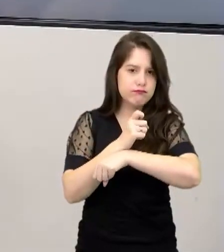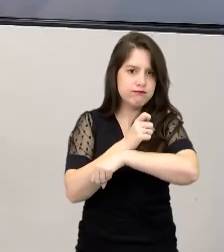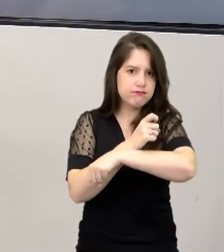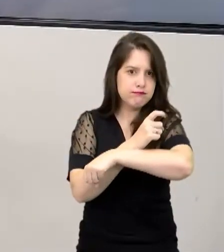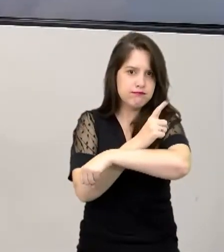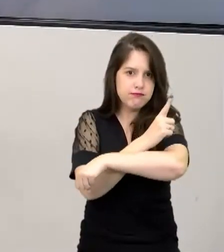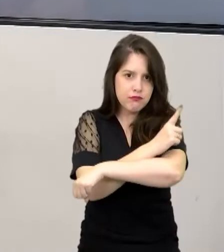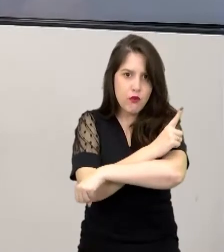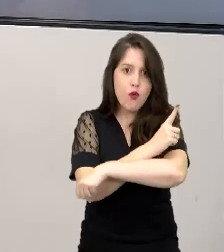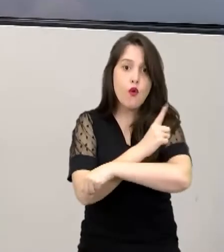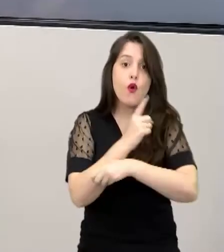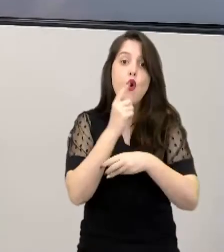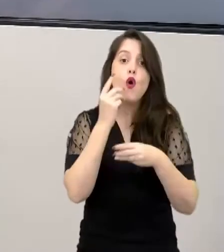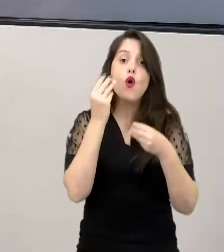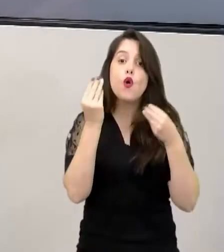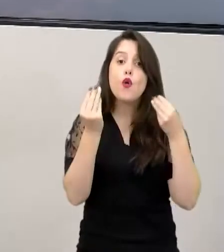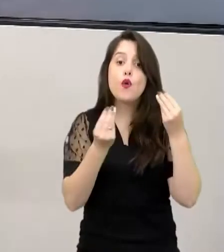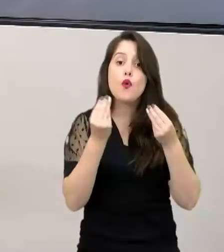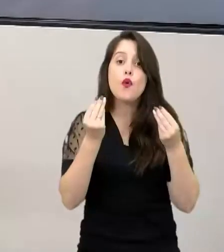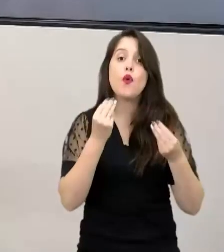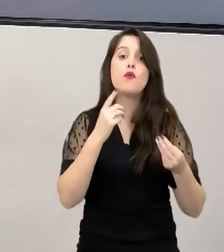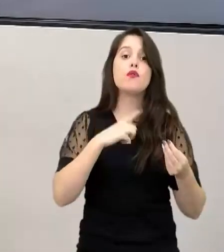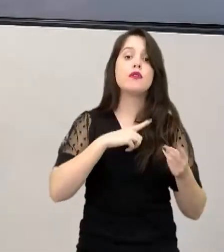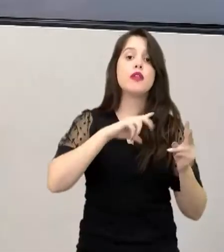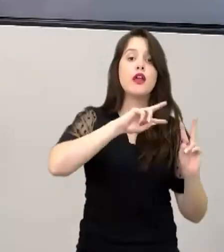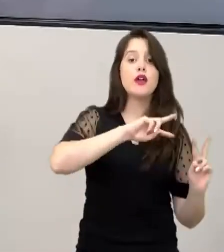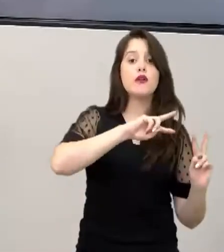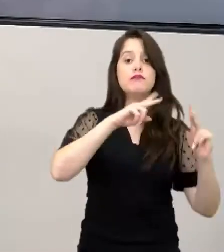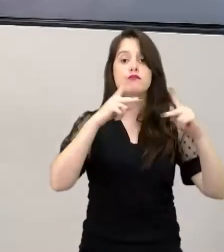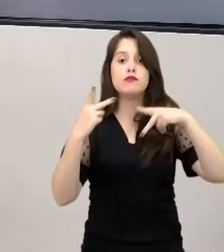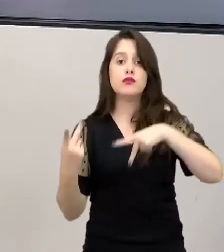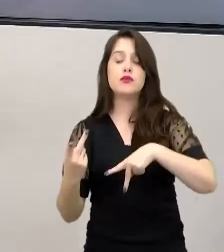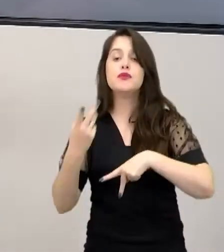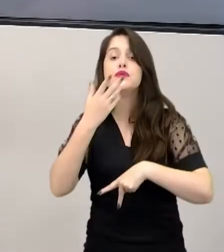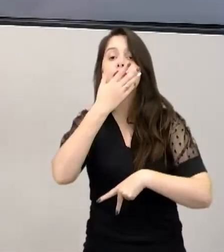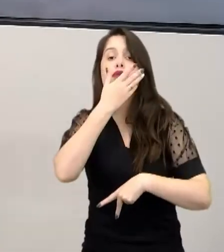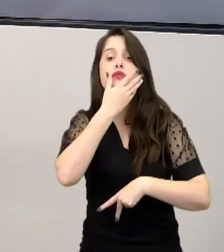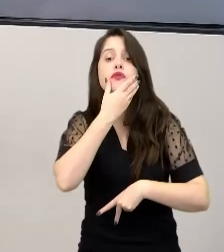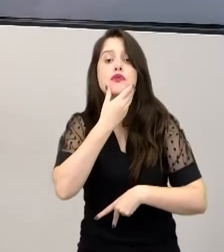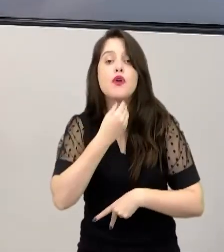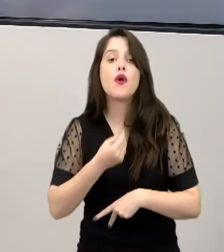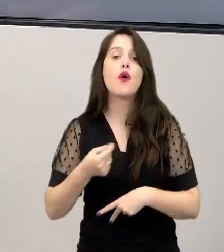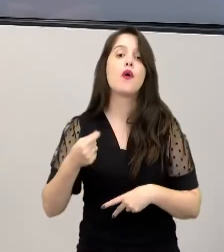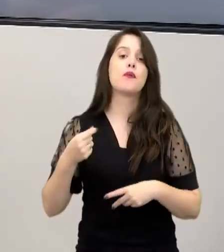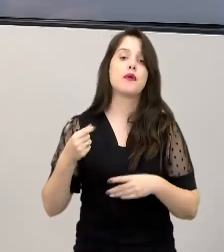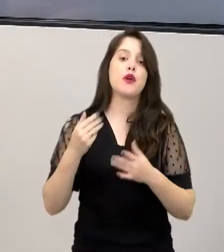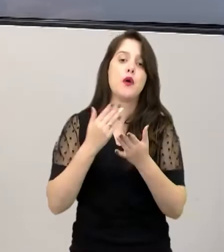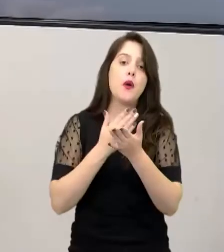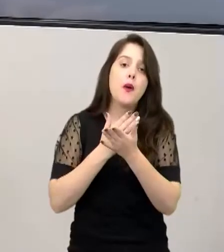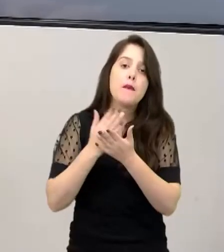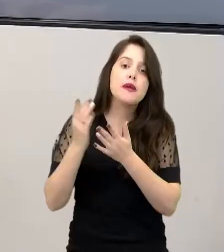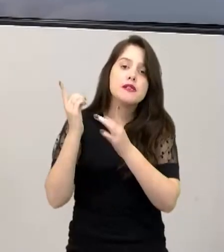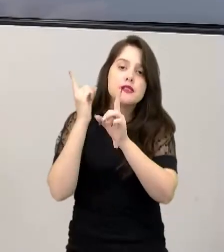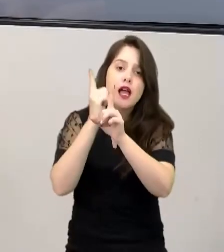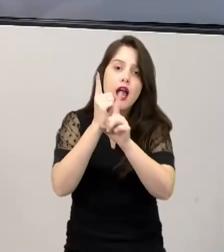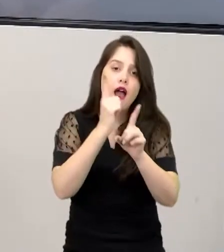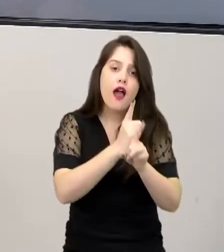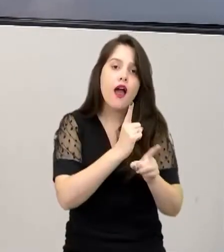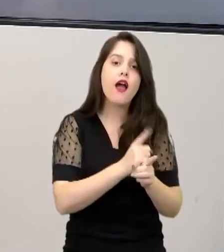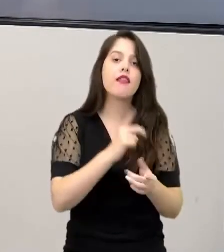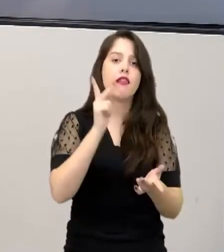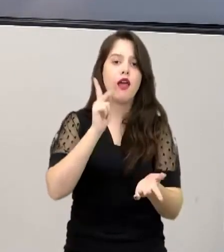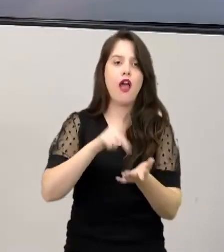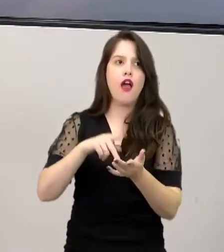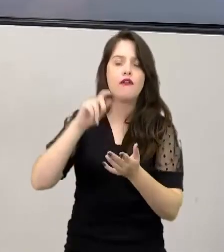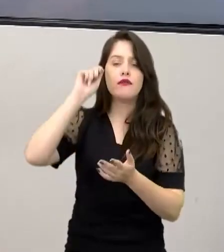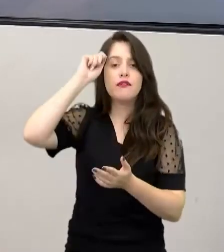viu também como houve a migração dos homens, né, que os primeiros vestígios foram encontrados realmente lá na África